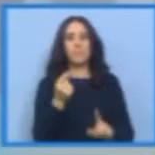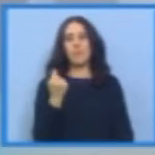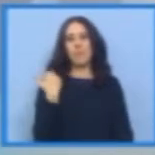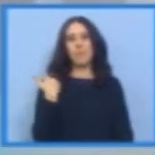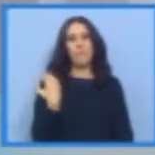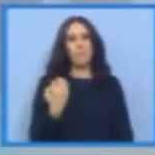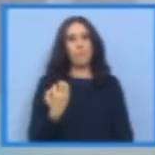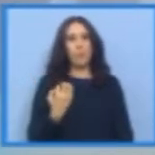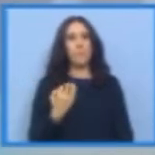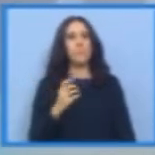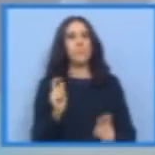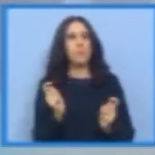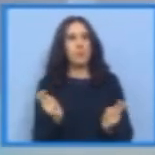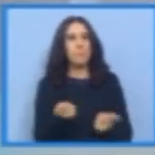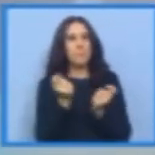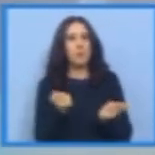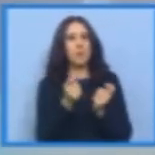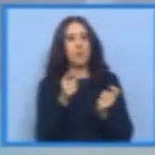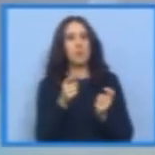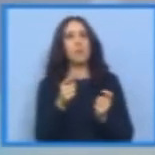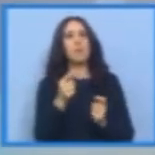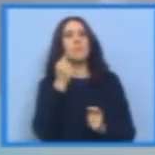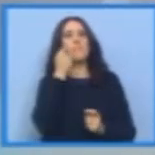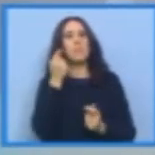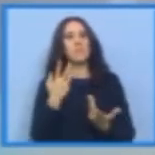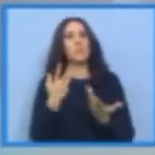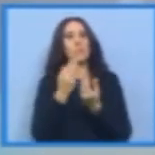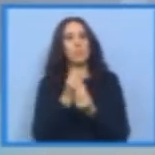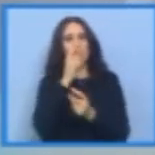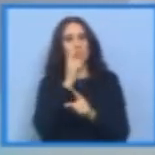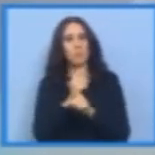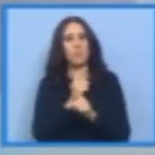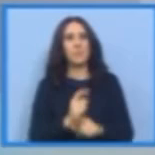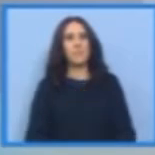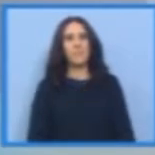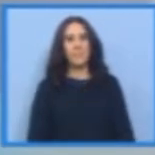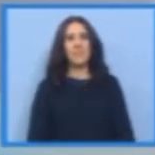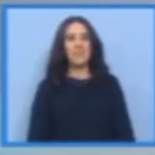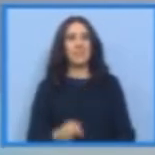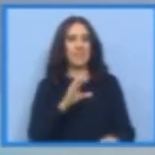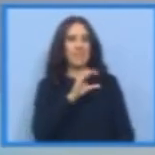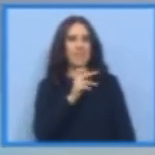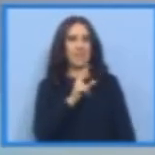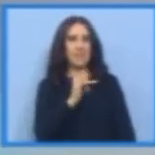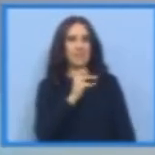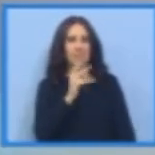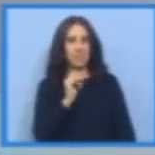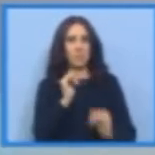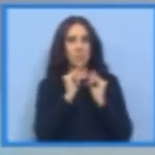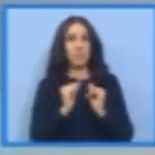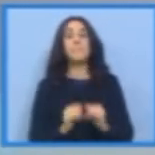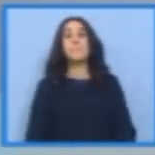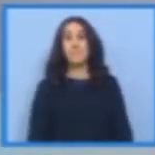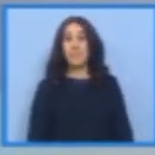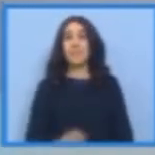foi lançada a campanha Compartilhar a Viagem, da Caritas Internacional. Da Caritas Internacional, quer dizer mesmo, temos que promover